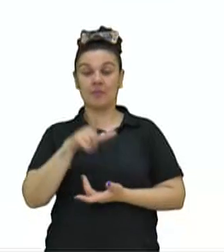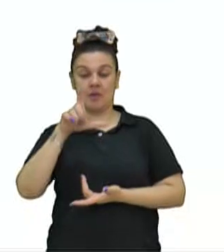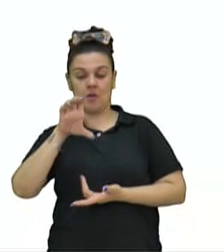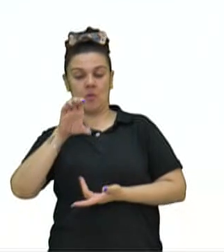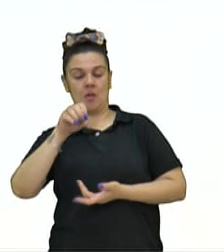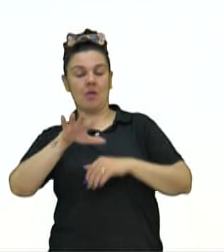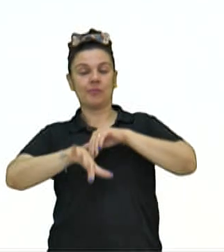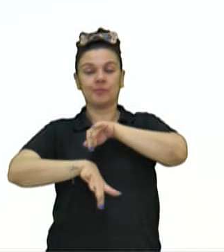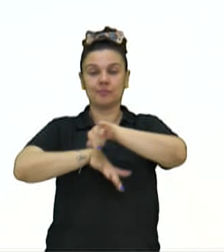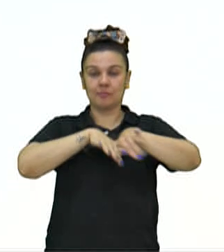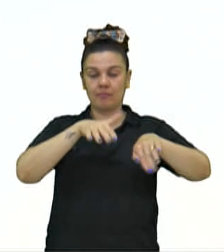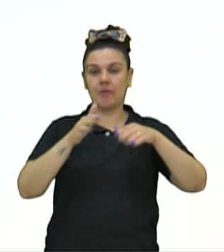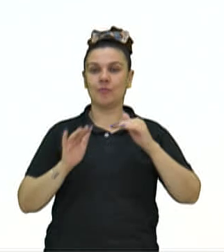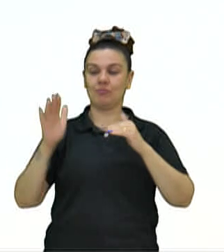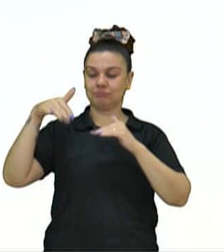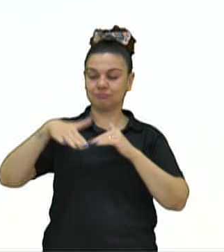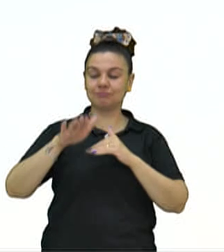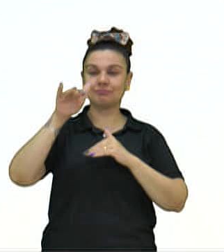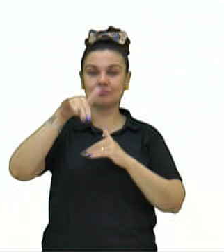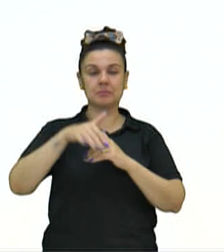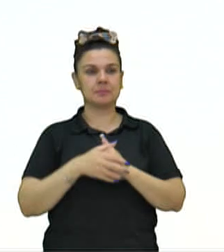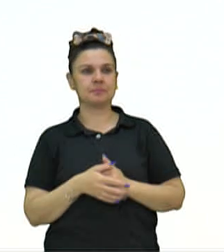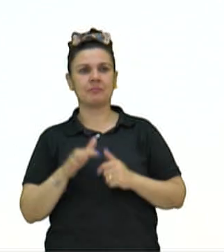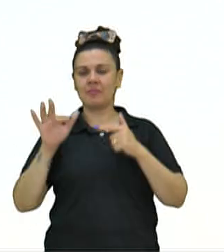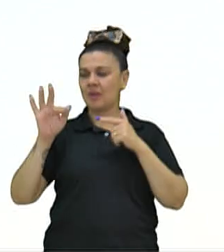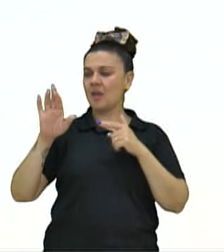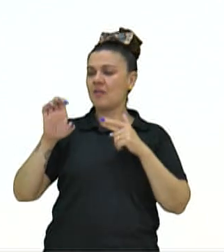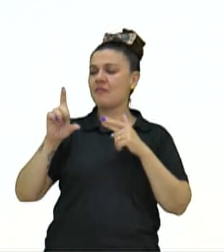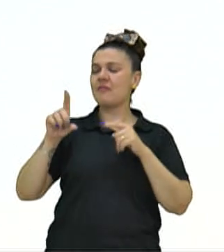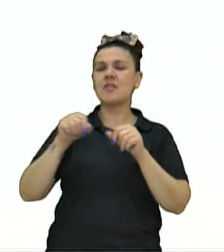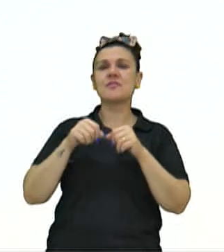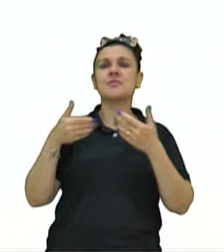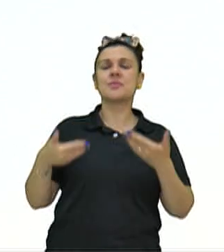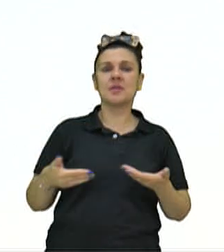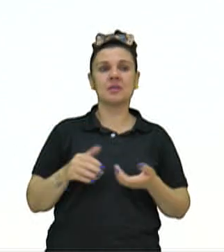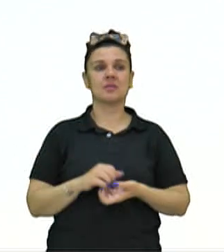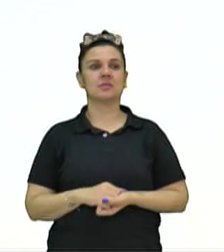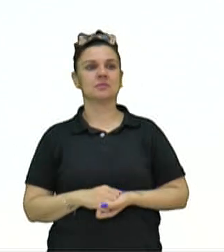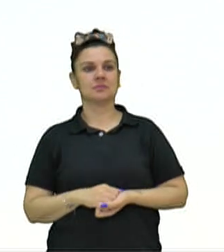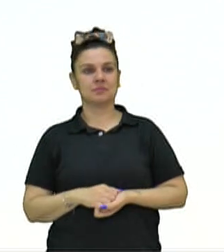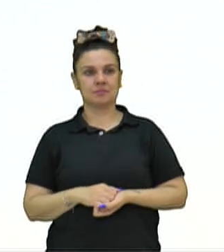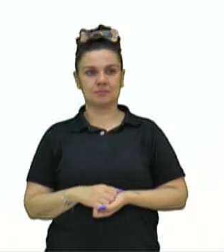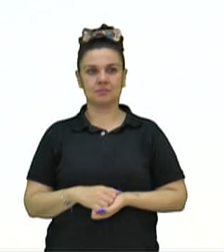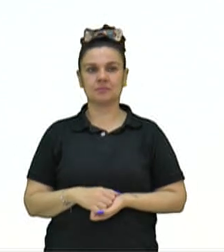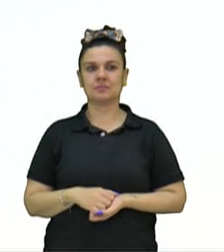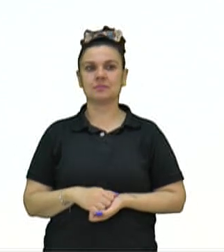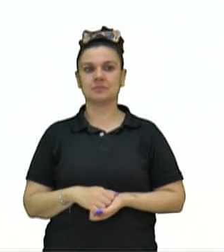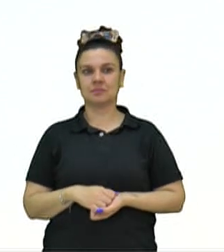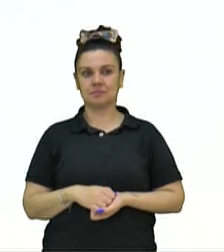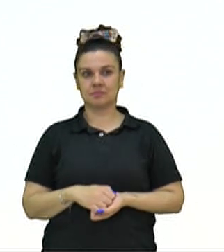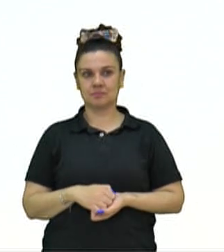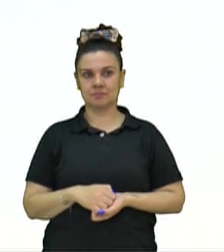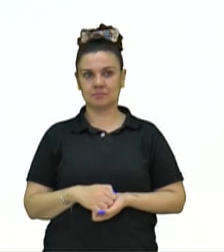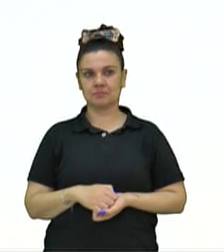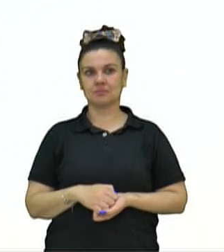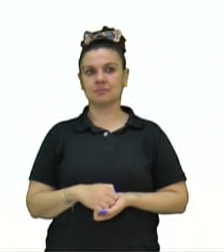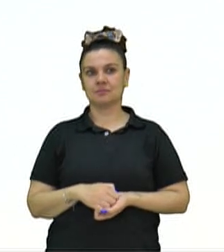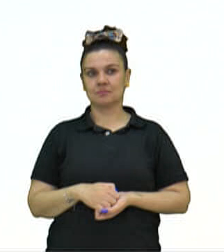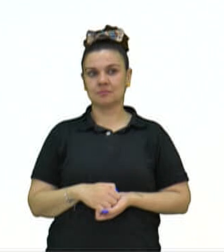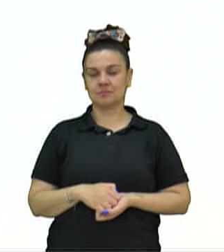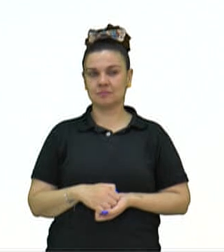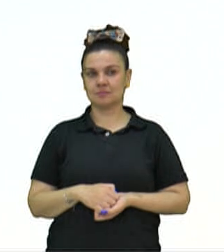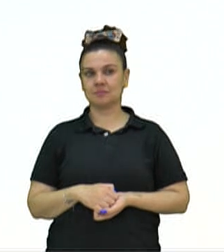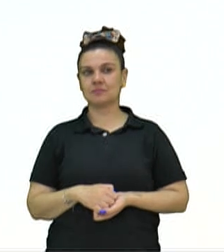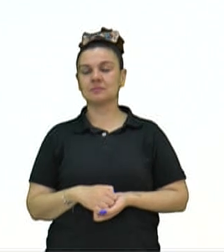Léo nadou nas ondas. E o Fred, o que o Fred fez? Verbo run, run, olha lá, ó. Run